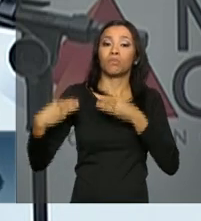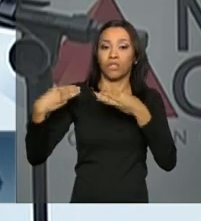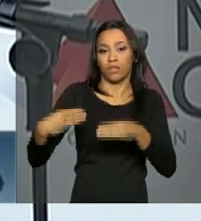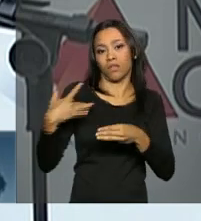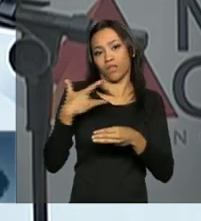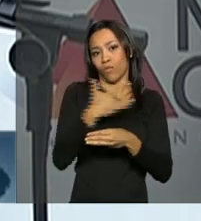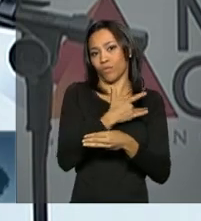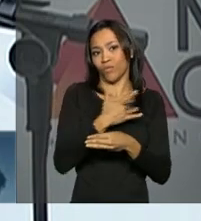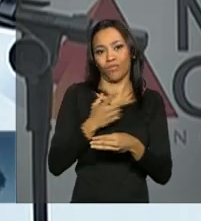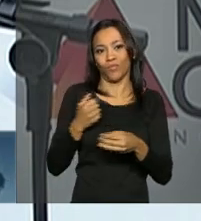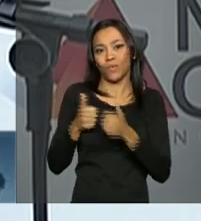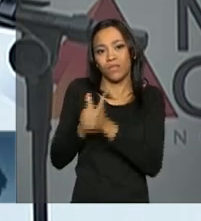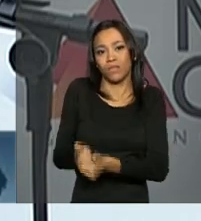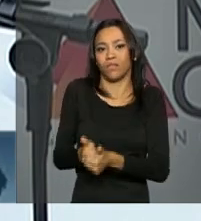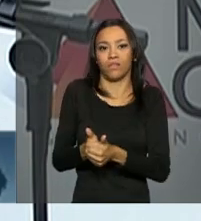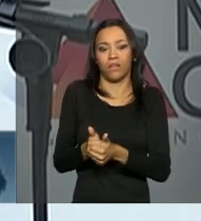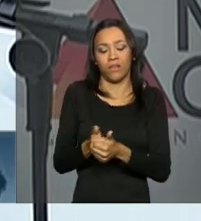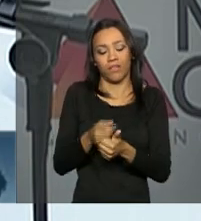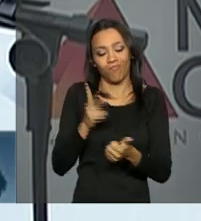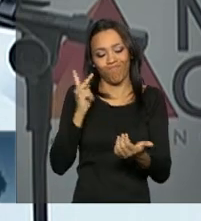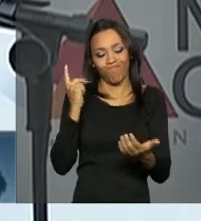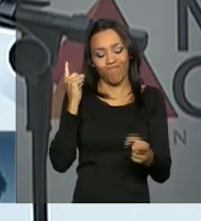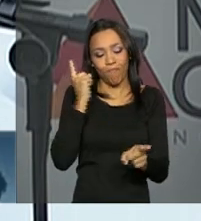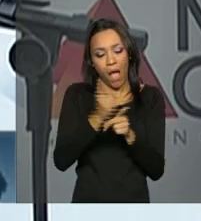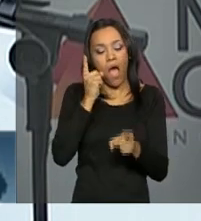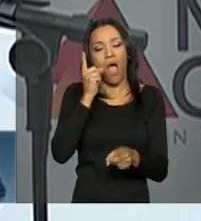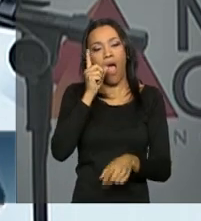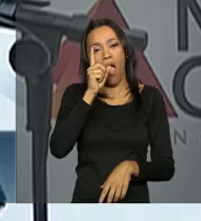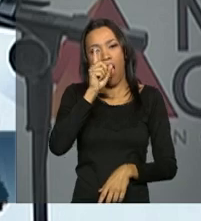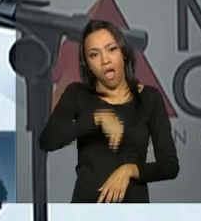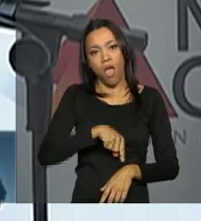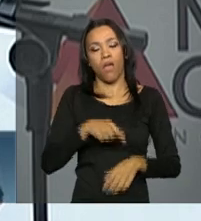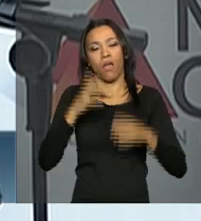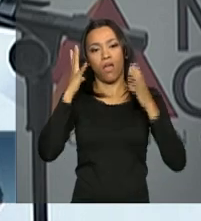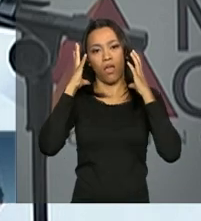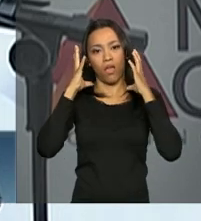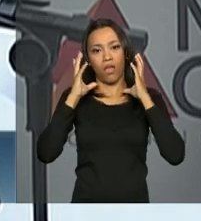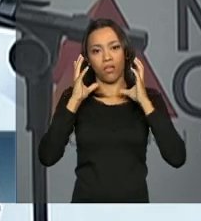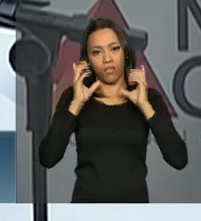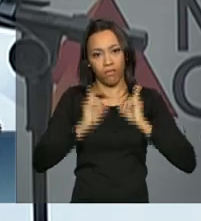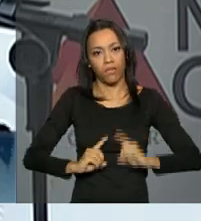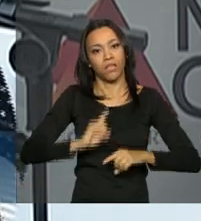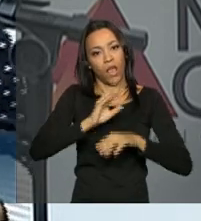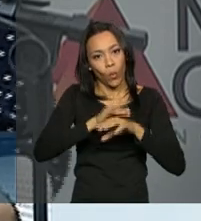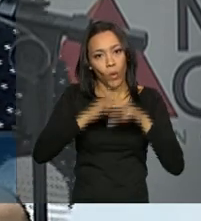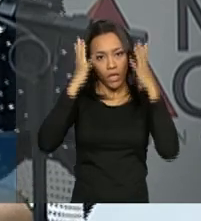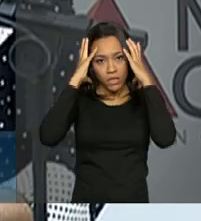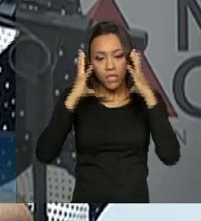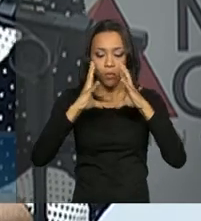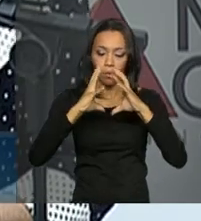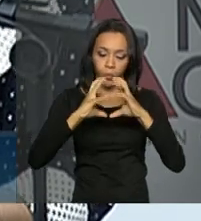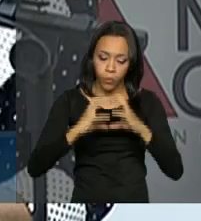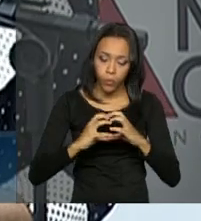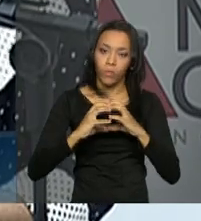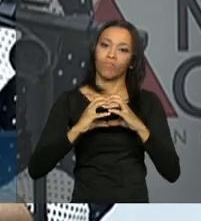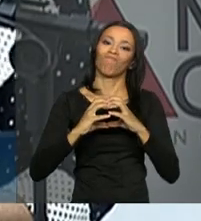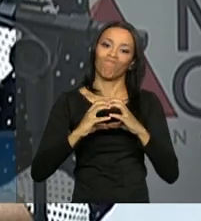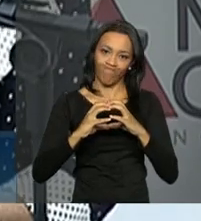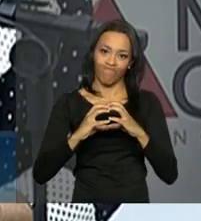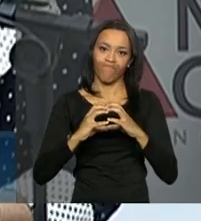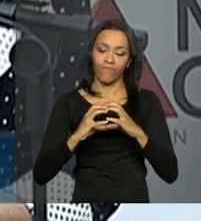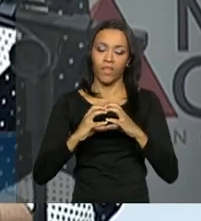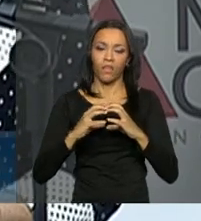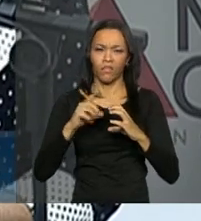caracterizava como a doença da microcefalia. Tem normalmente um